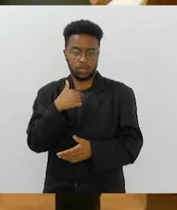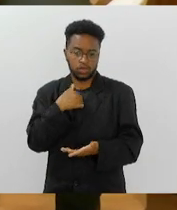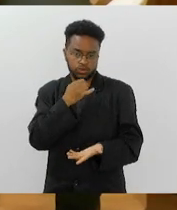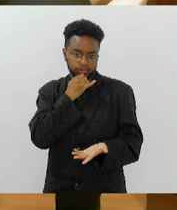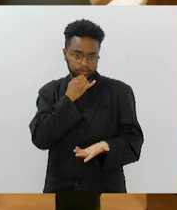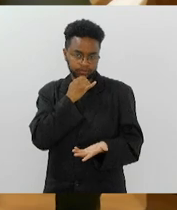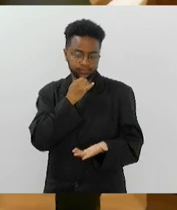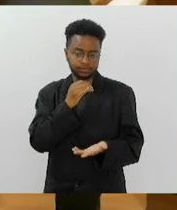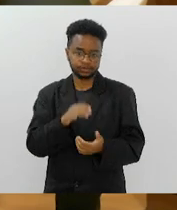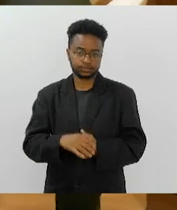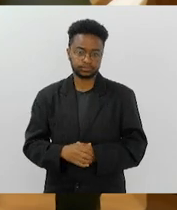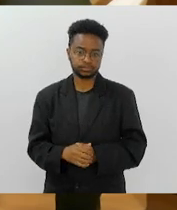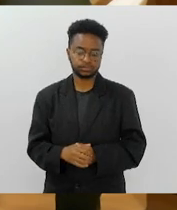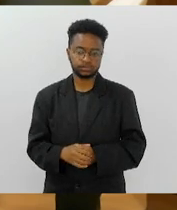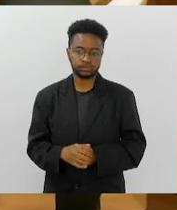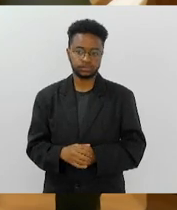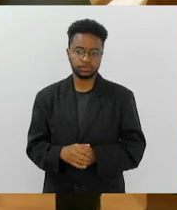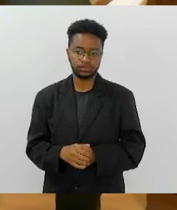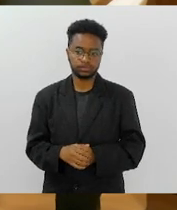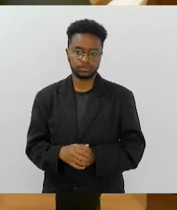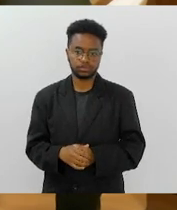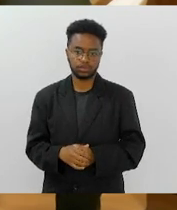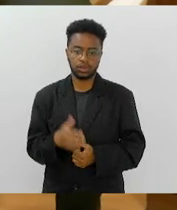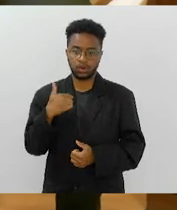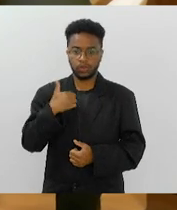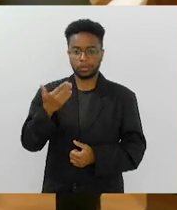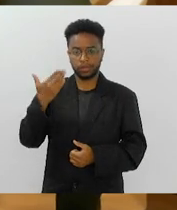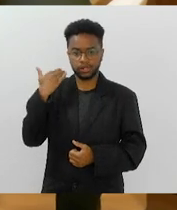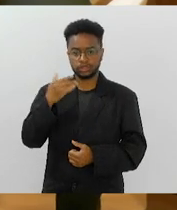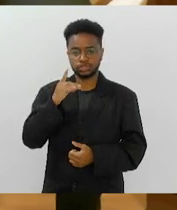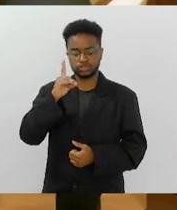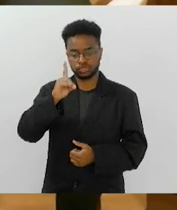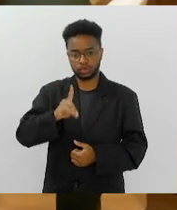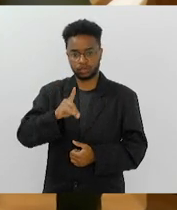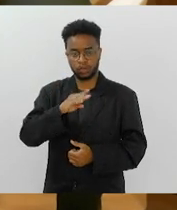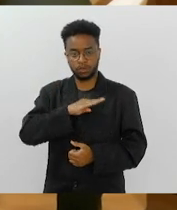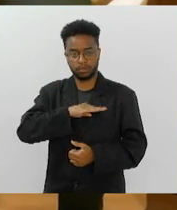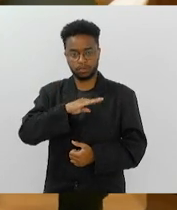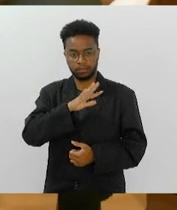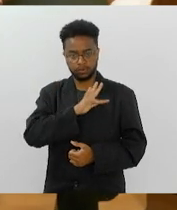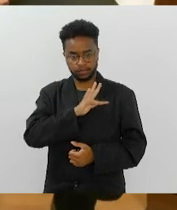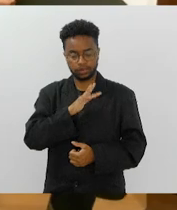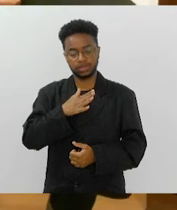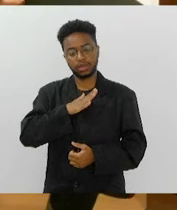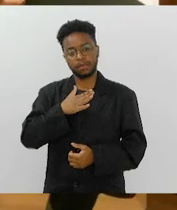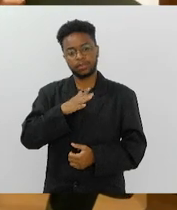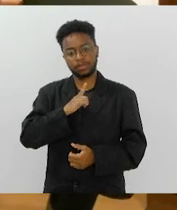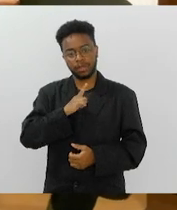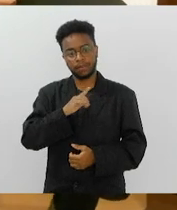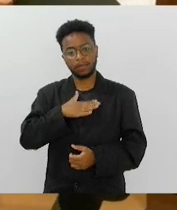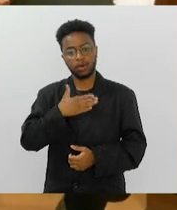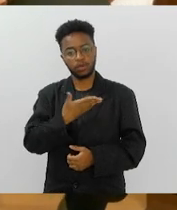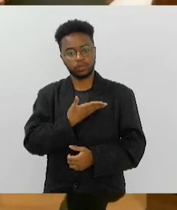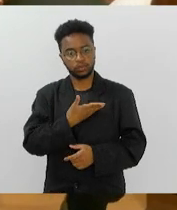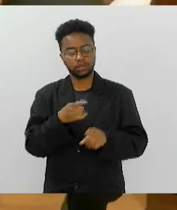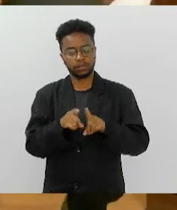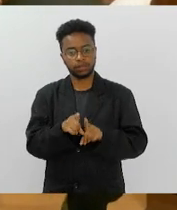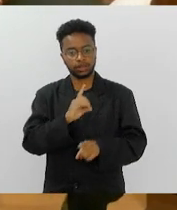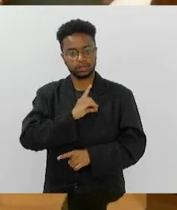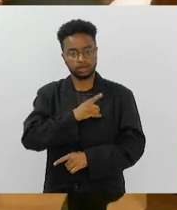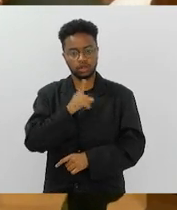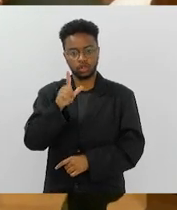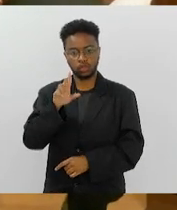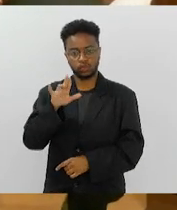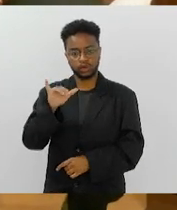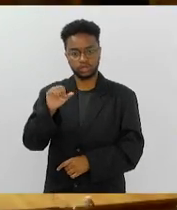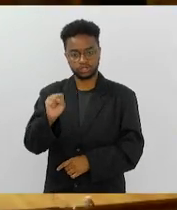como eu estava como diretor da Baixada, está ali o doutor, meu amigo e colega delegado também, doutor Luiz Lima,